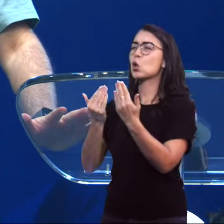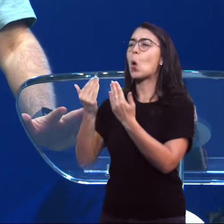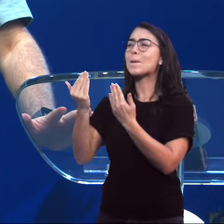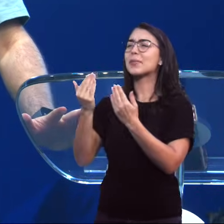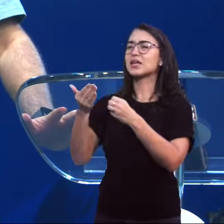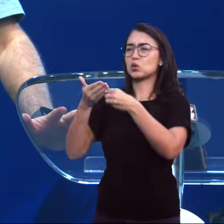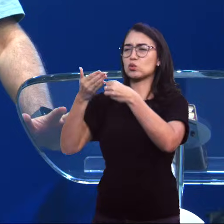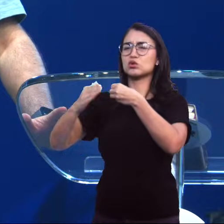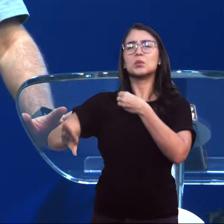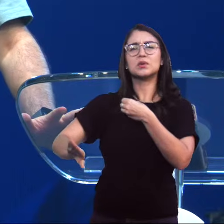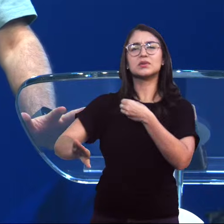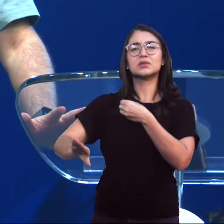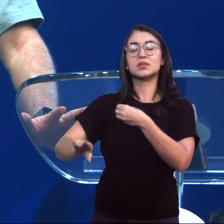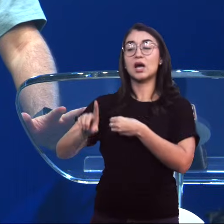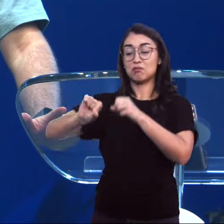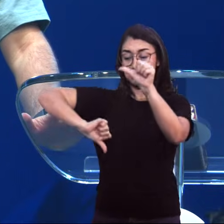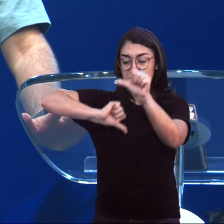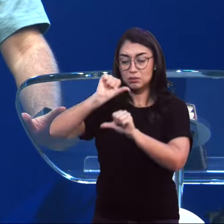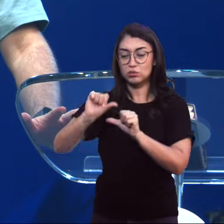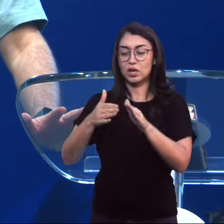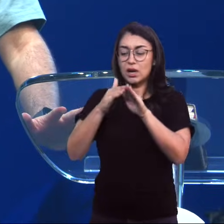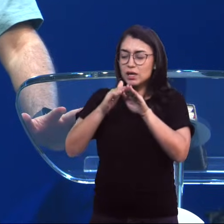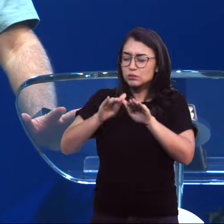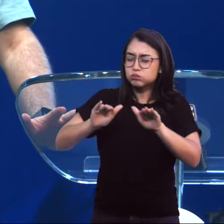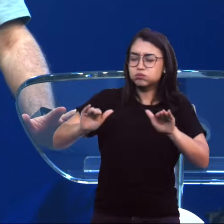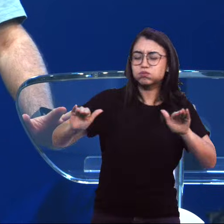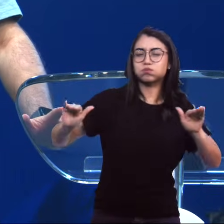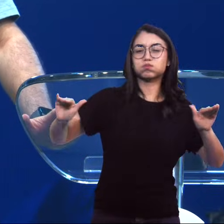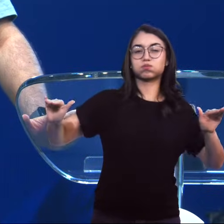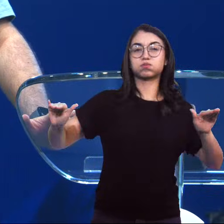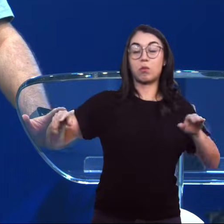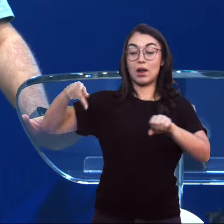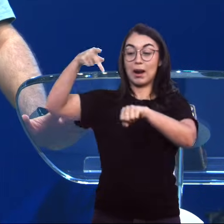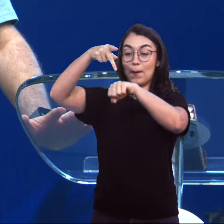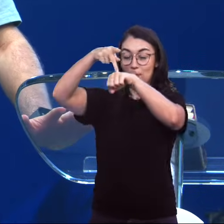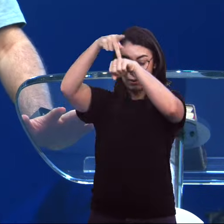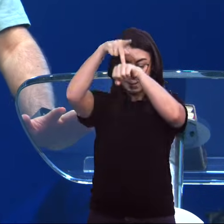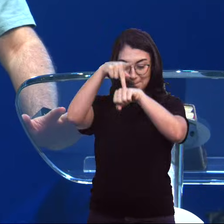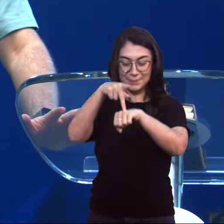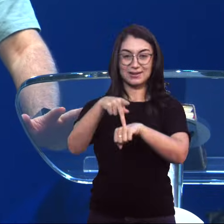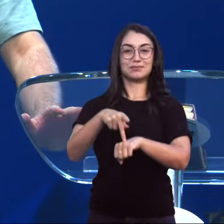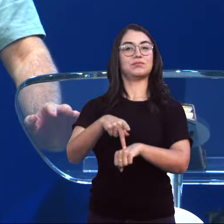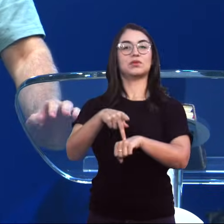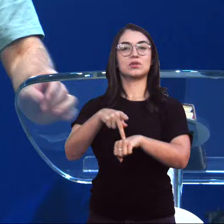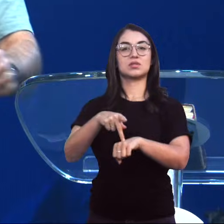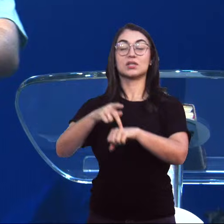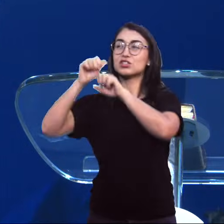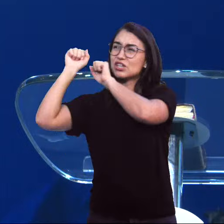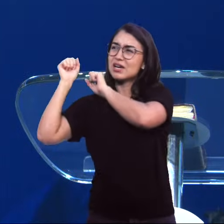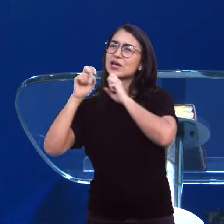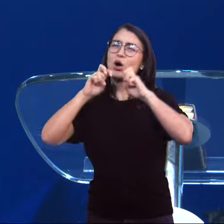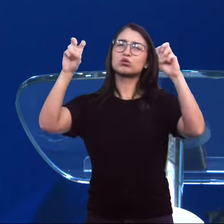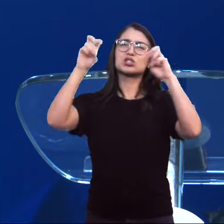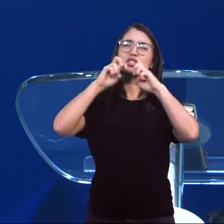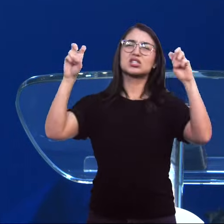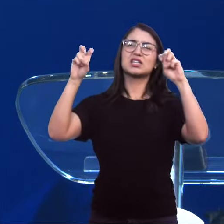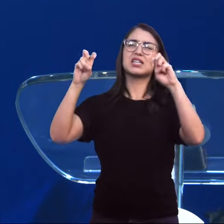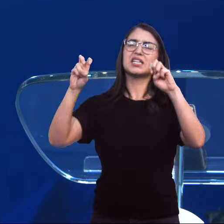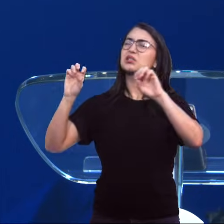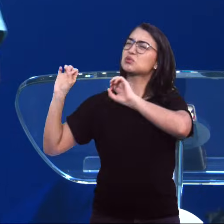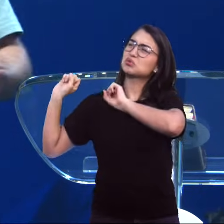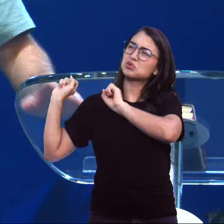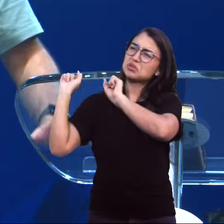se tornará uma planície. Ele colocará a pedra principal aos gritos de graciosa, graciosa ela